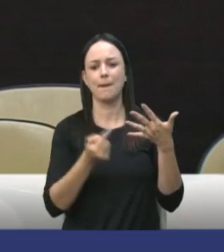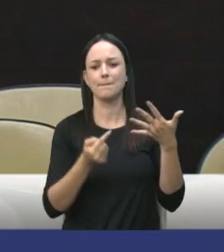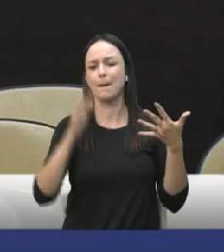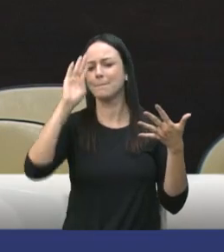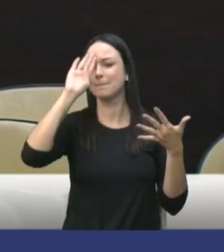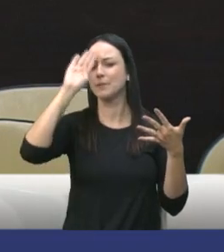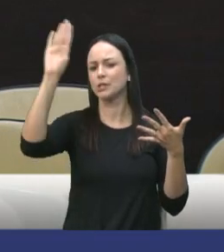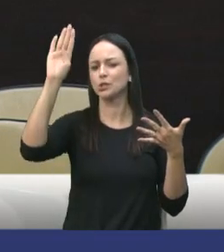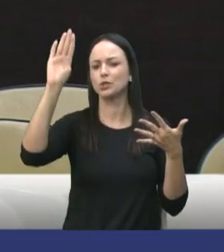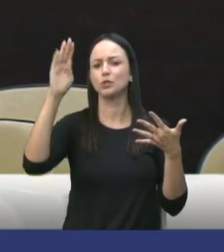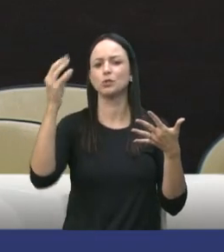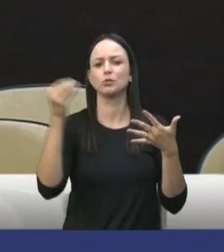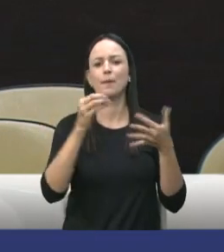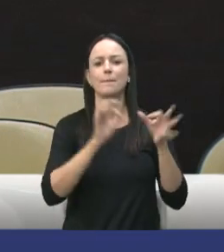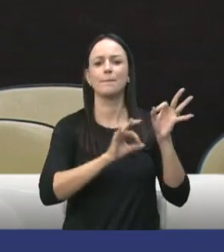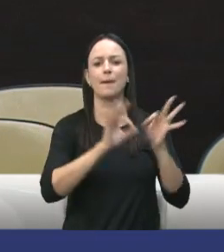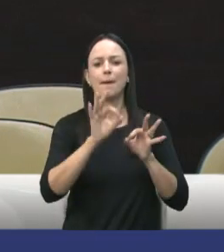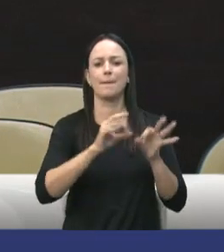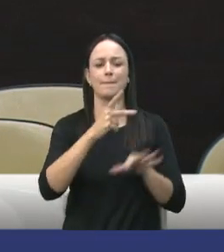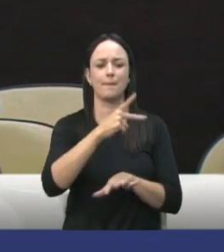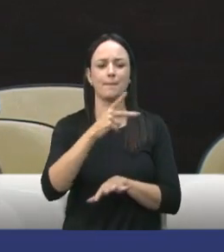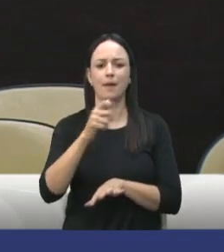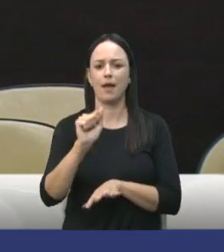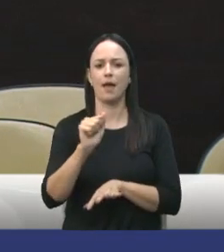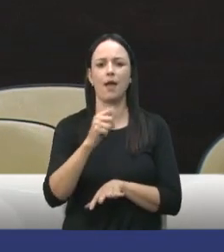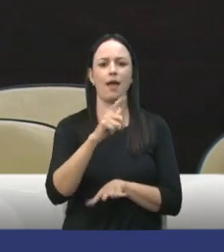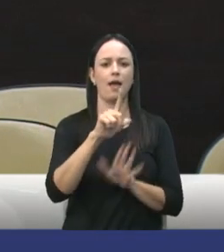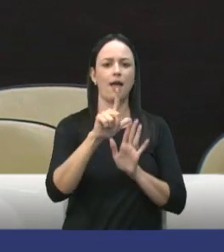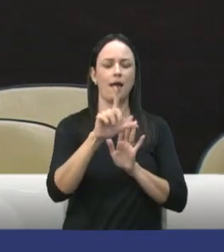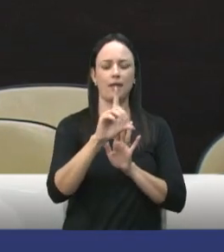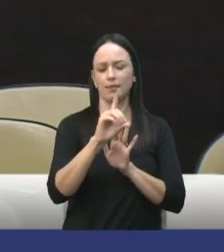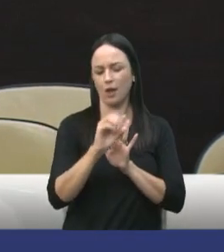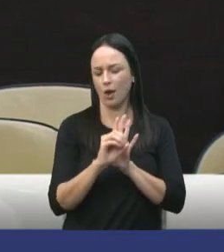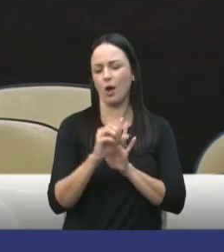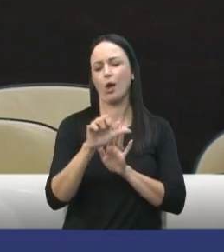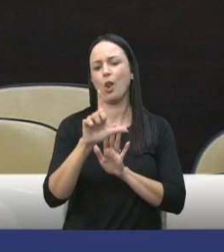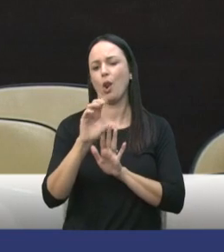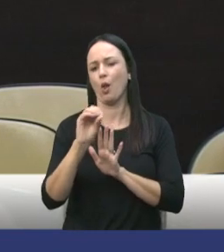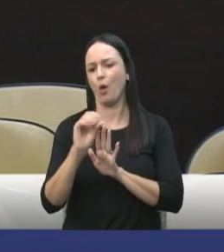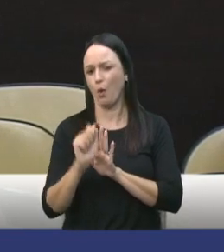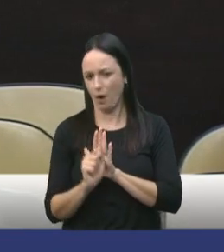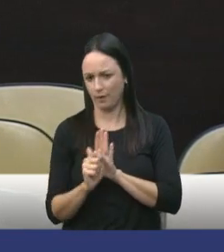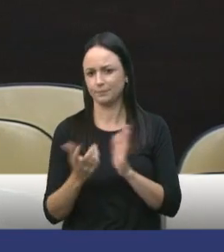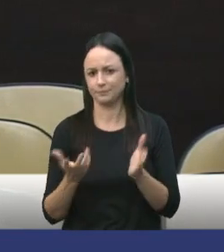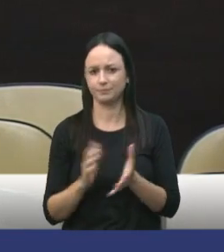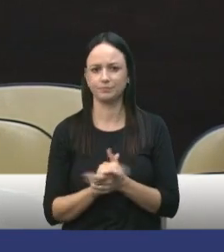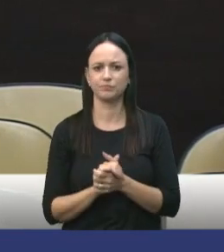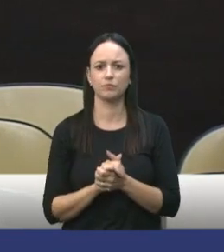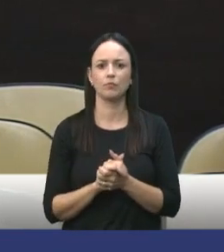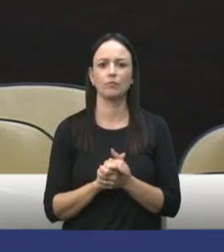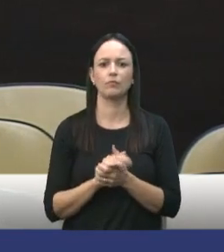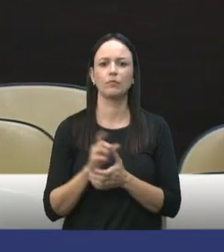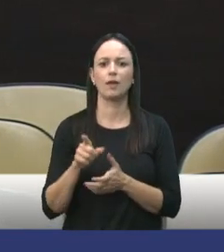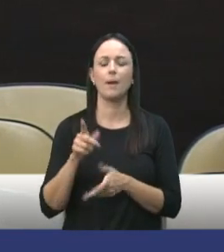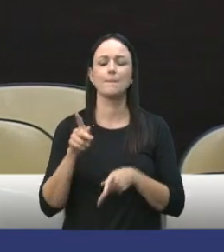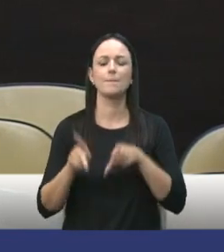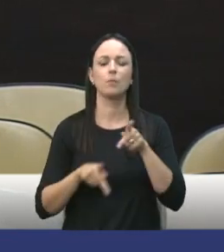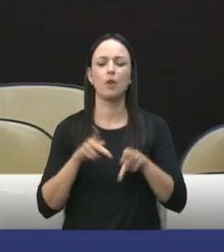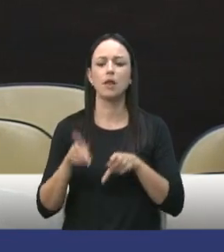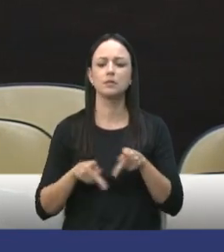a composição desses planos? PPA, LDO e a LOA. De que maneira a população ela pode